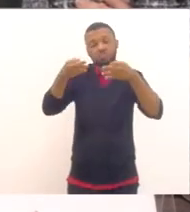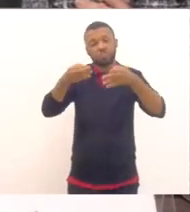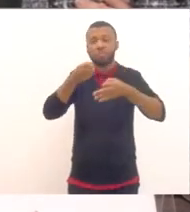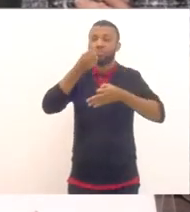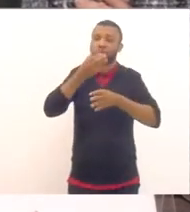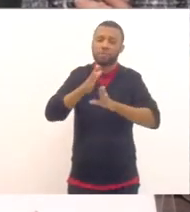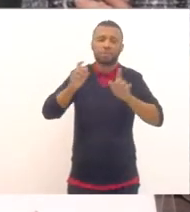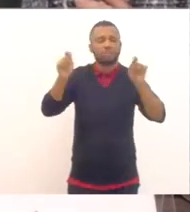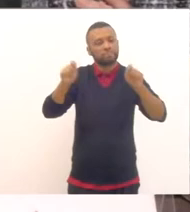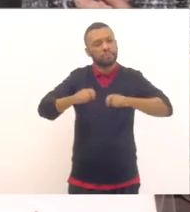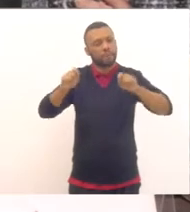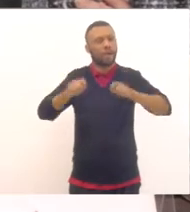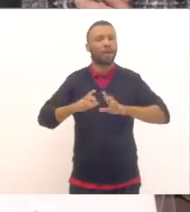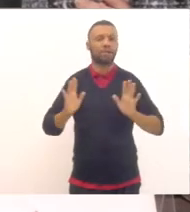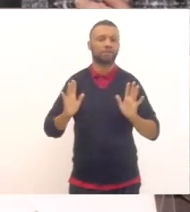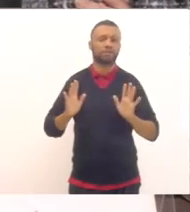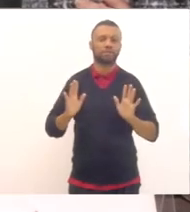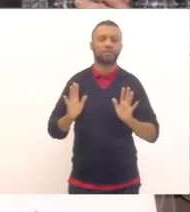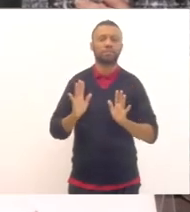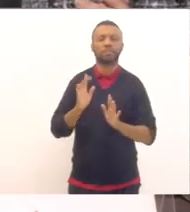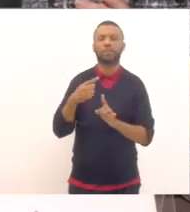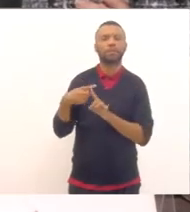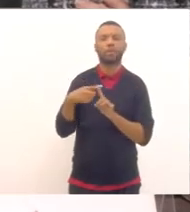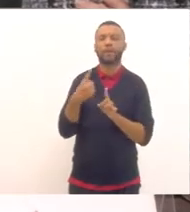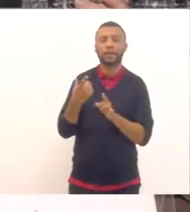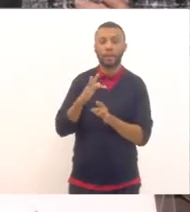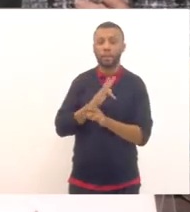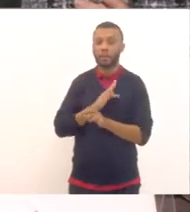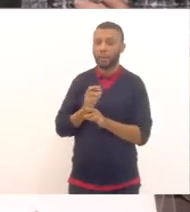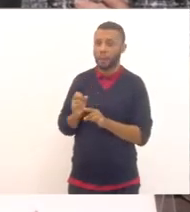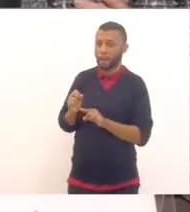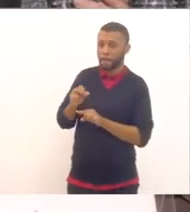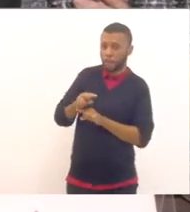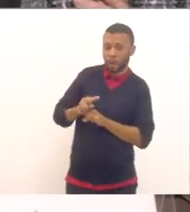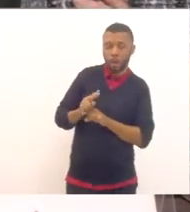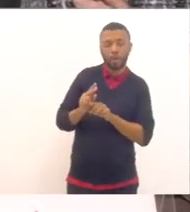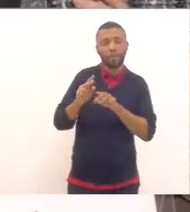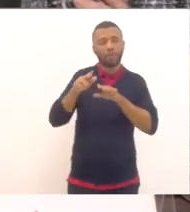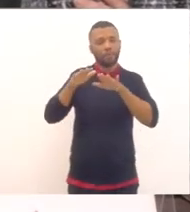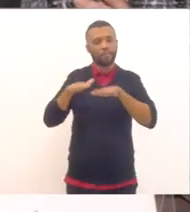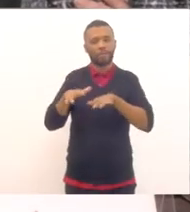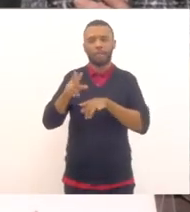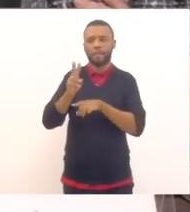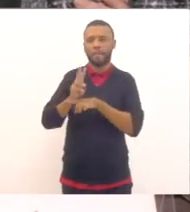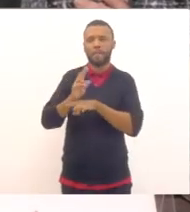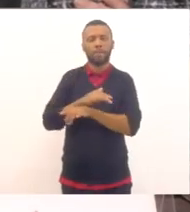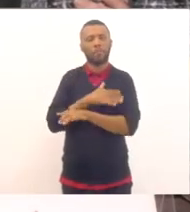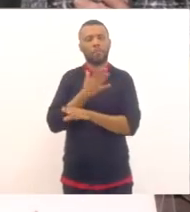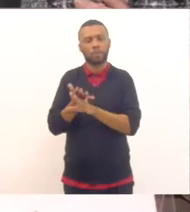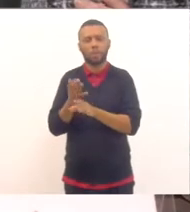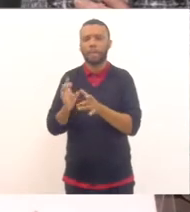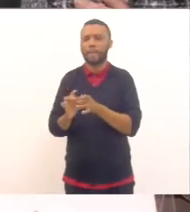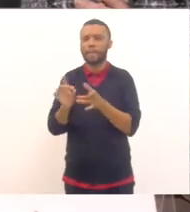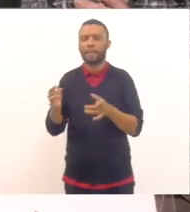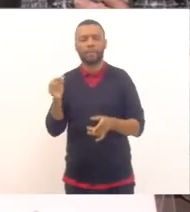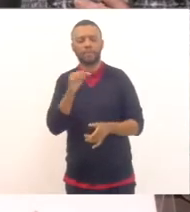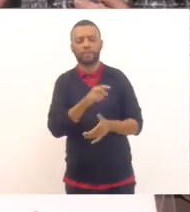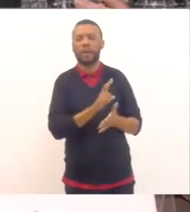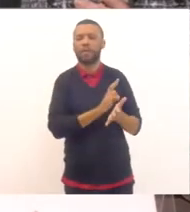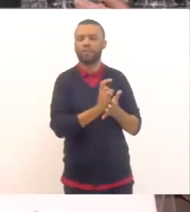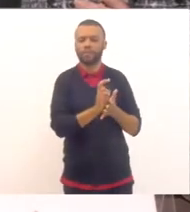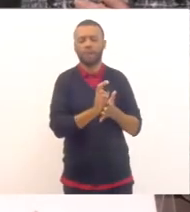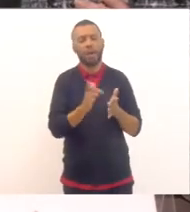porque na medida que se entra e fica lá o dia inteiro permite que a SuperVia